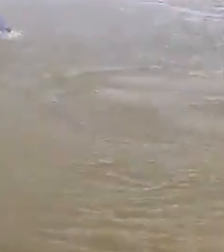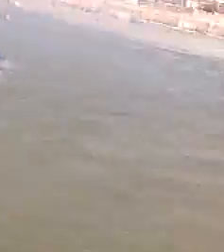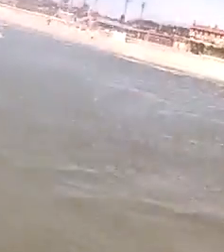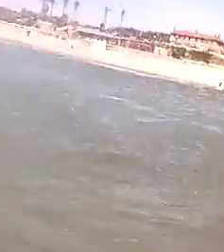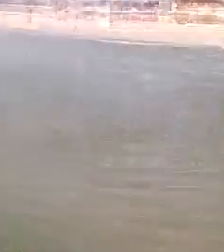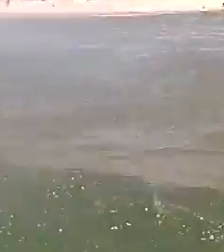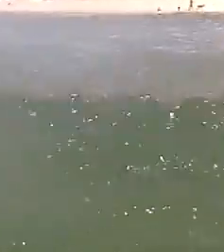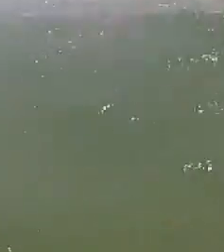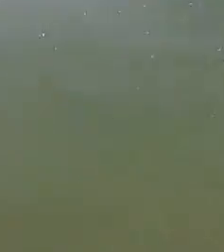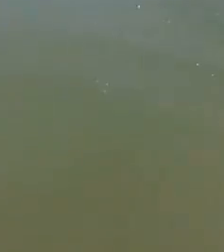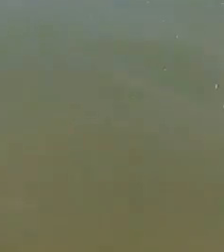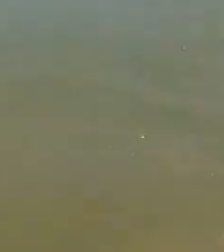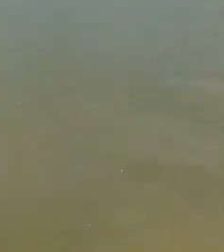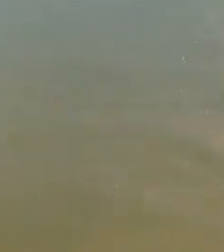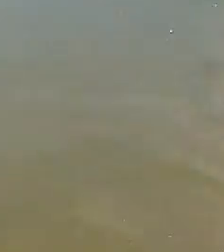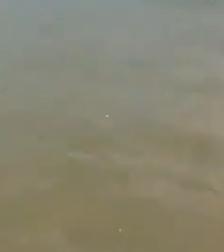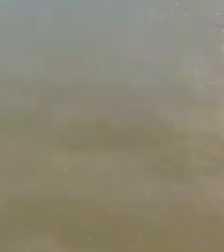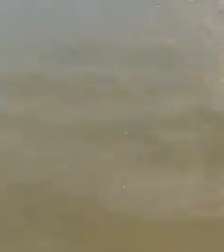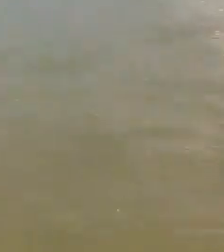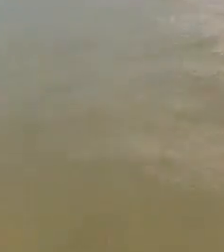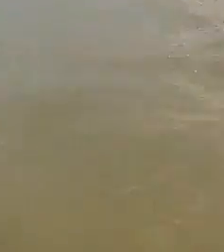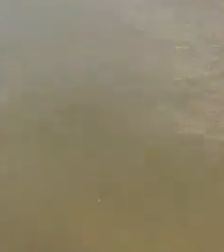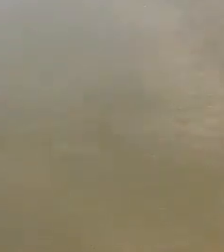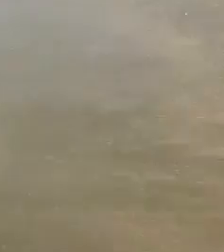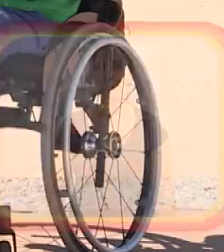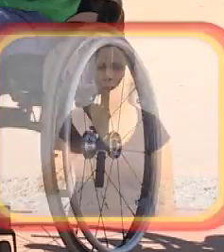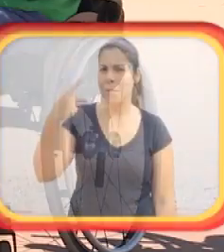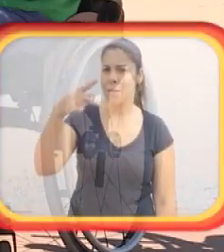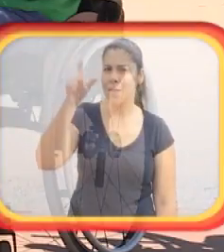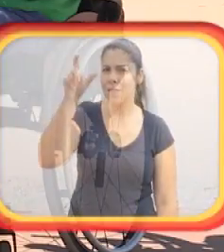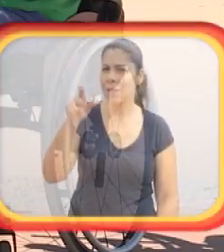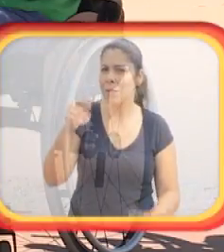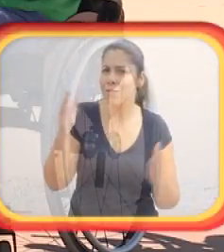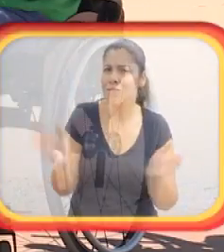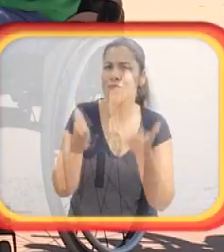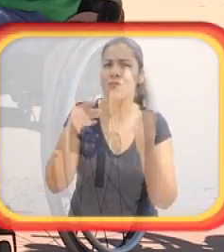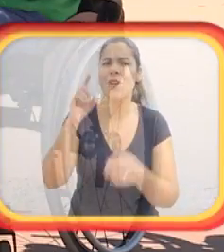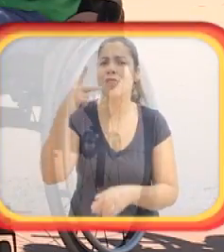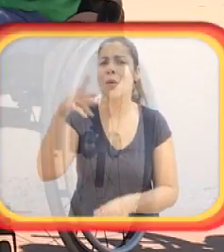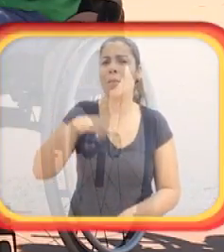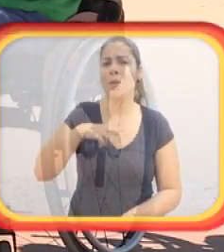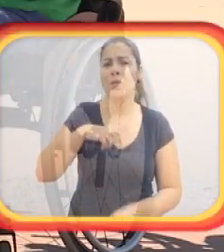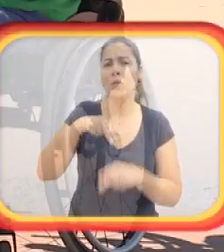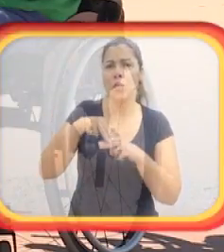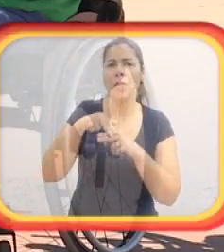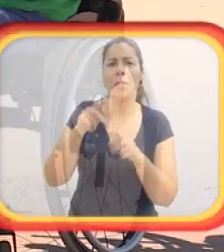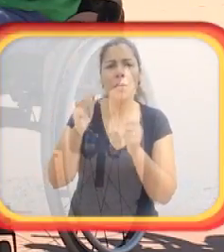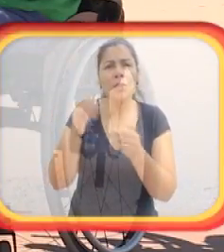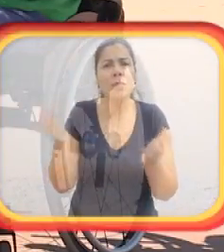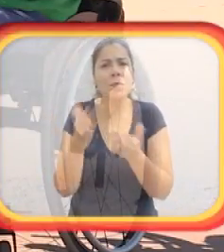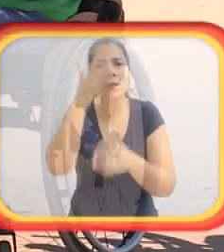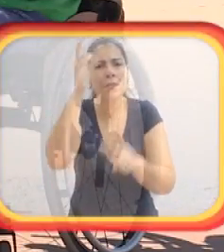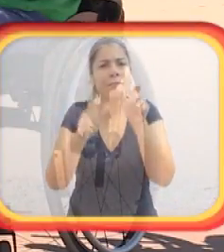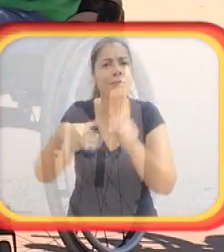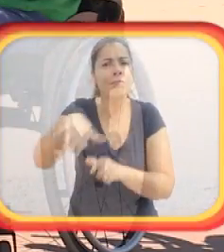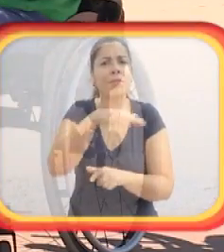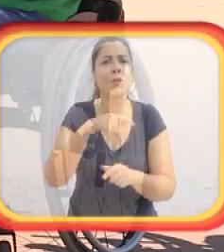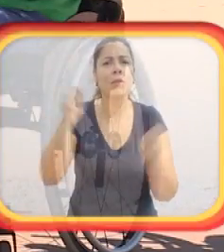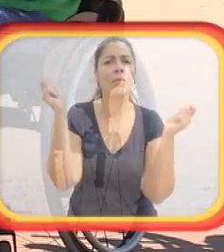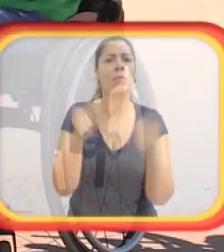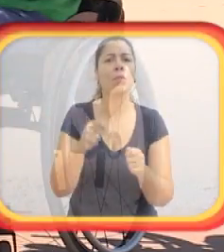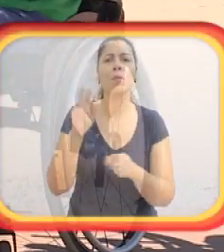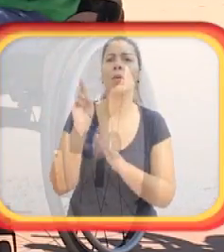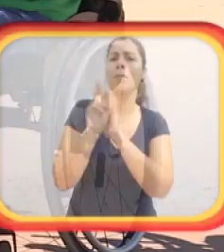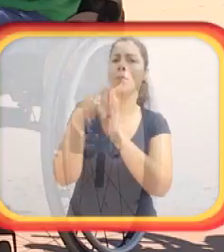da prancha e bate as pernas. Uma onda se forma. Para você, você poder proporcionar, não só você